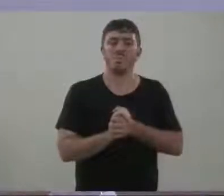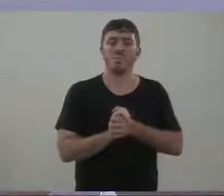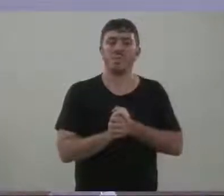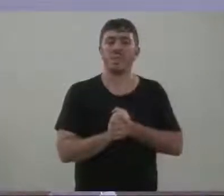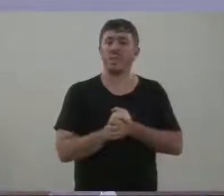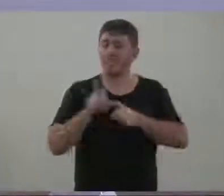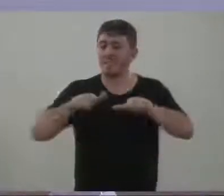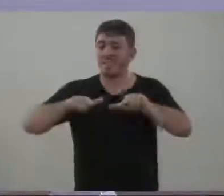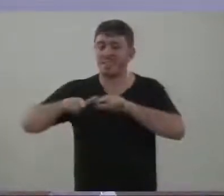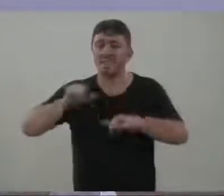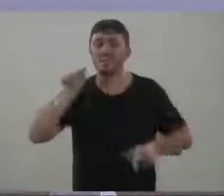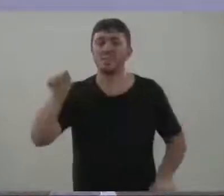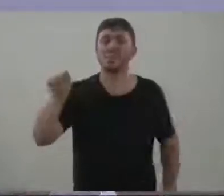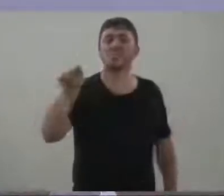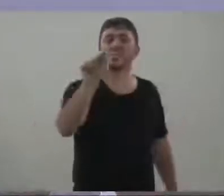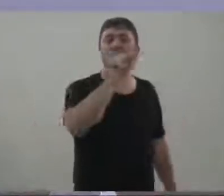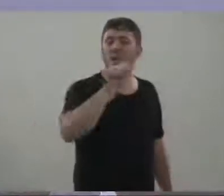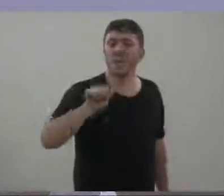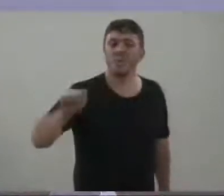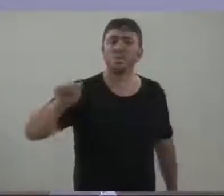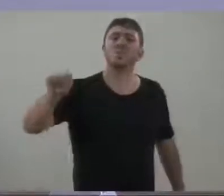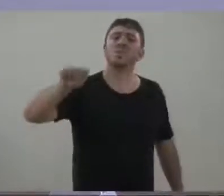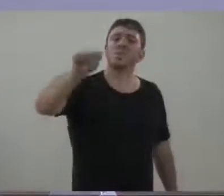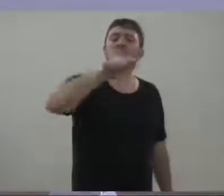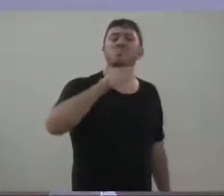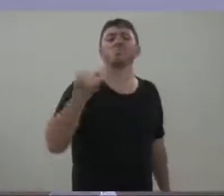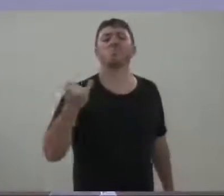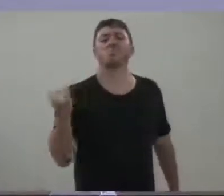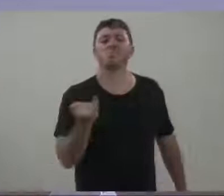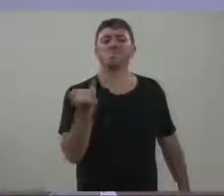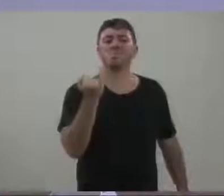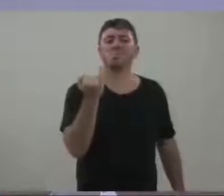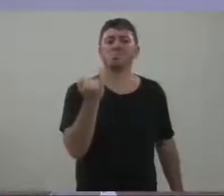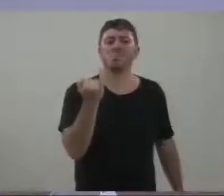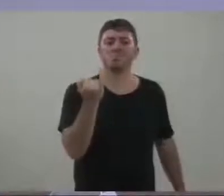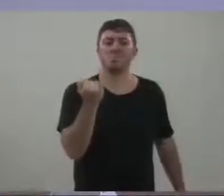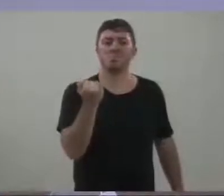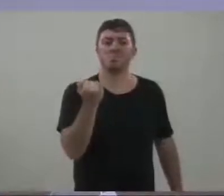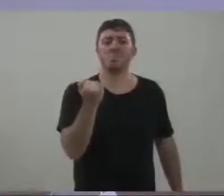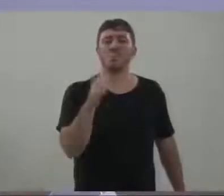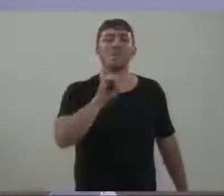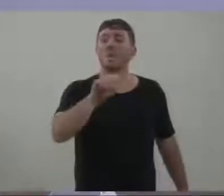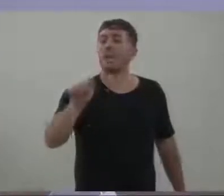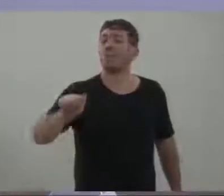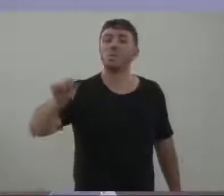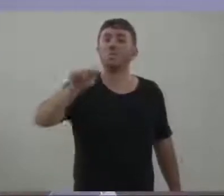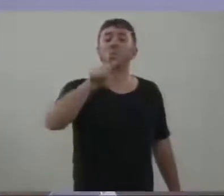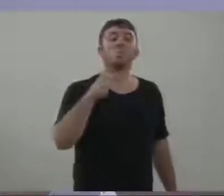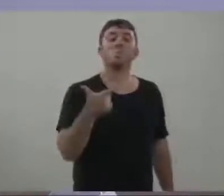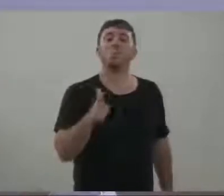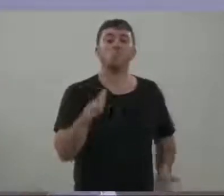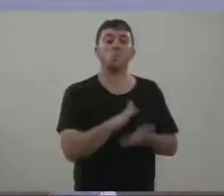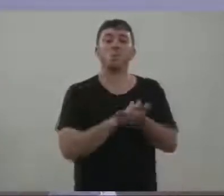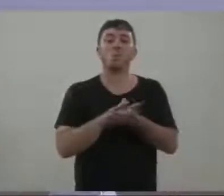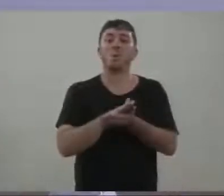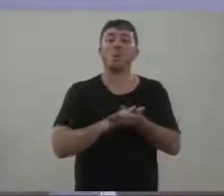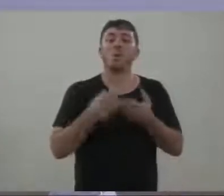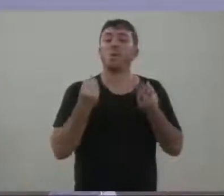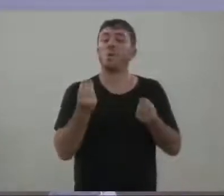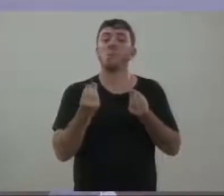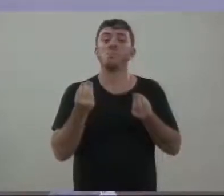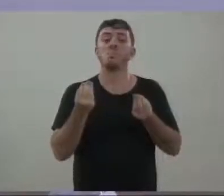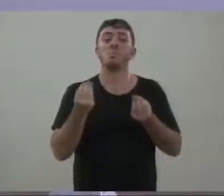desses trabalhos, do trabalho realizado por essas entidades? Porque sem eles não teriam os valores necessários para realizar esse